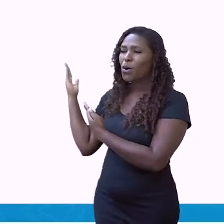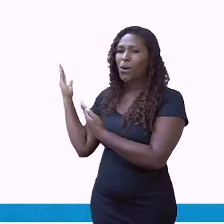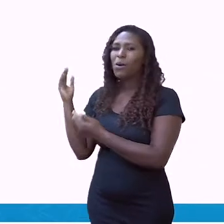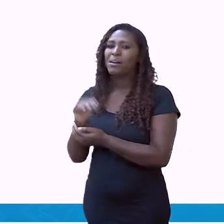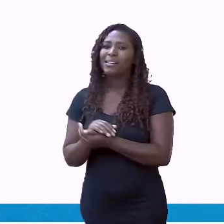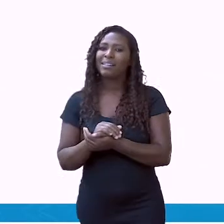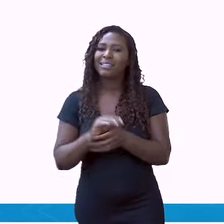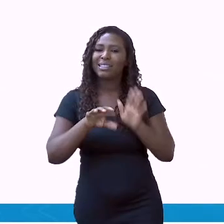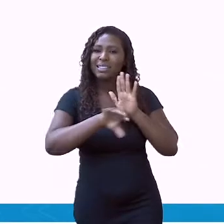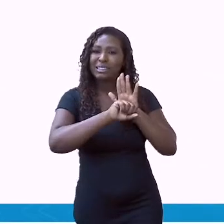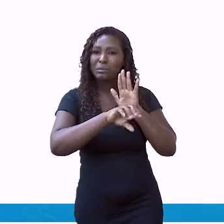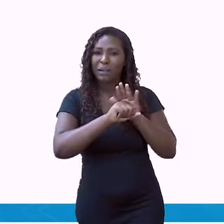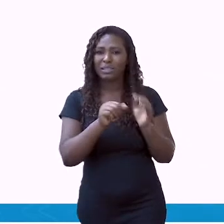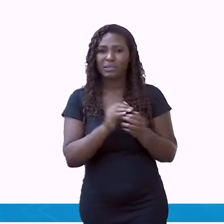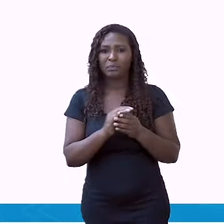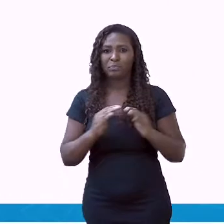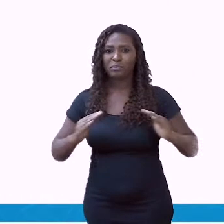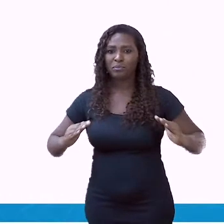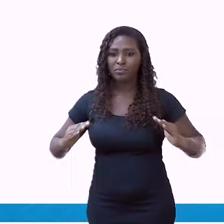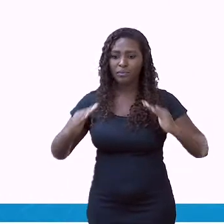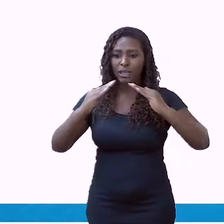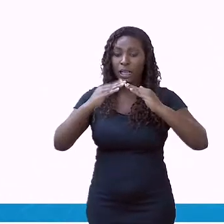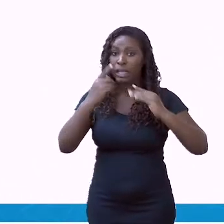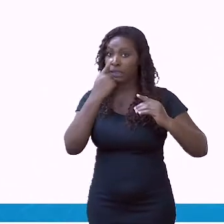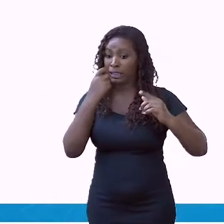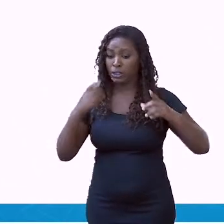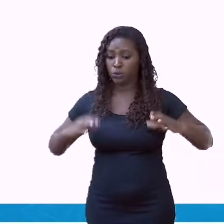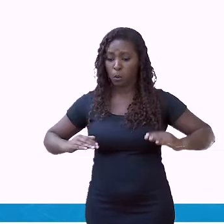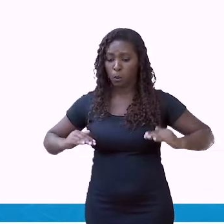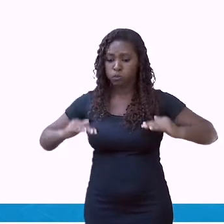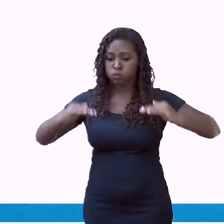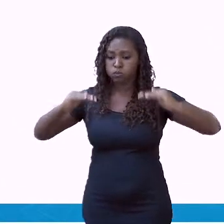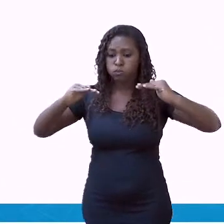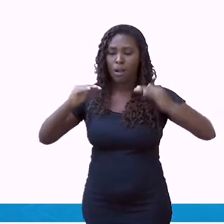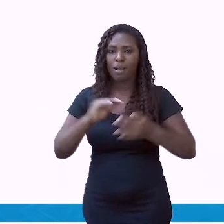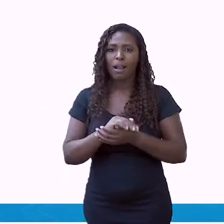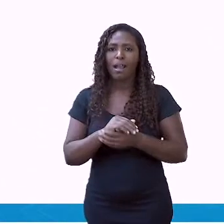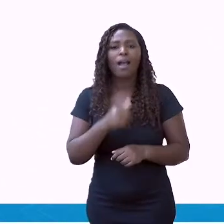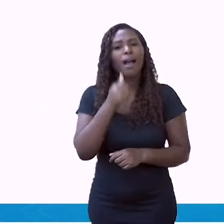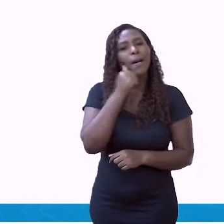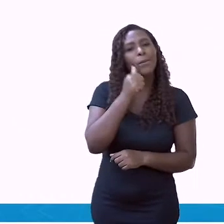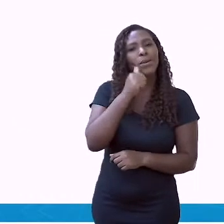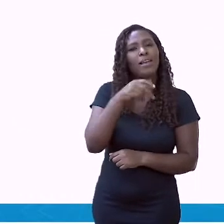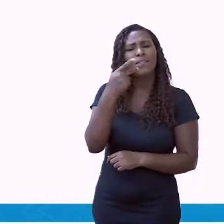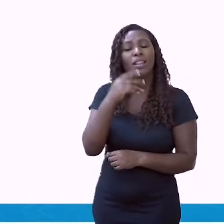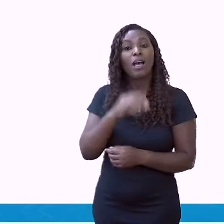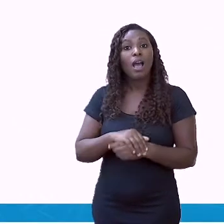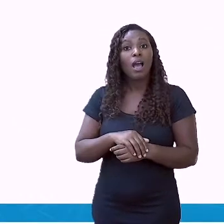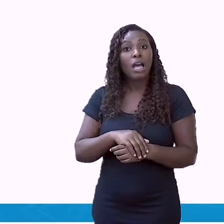Vamos ter que mudar, sim, nossos hábitos.